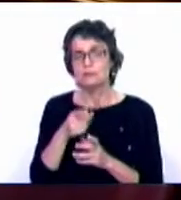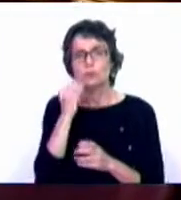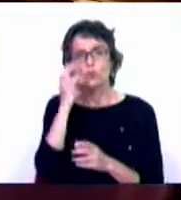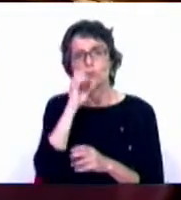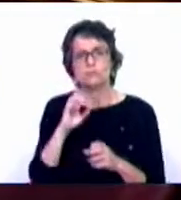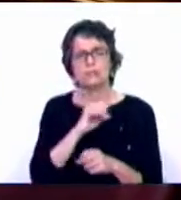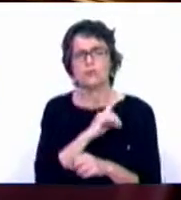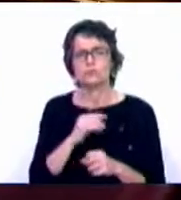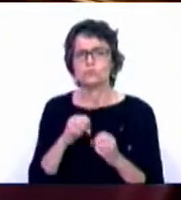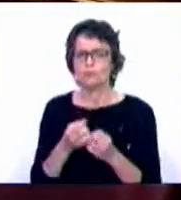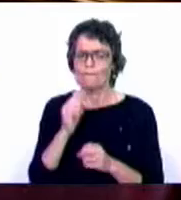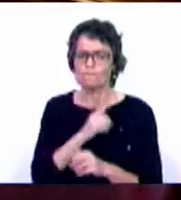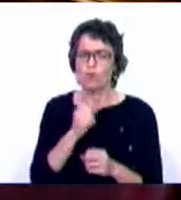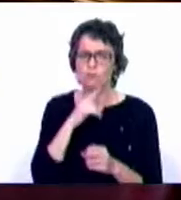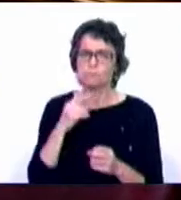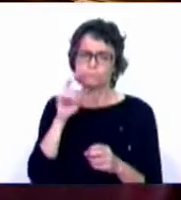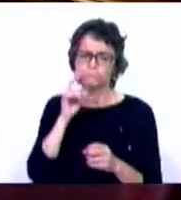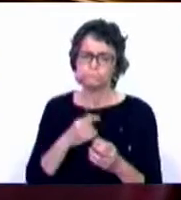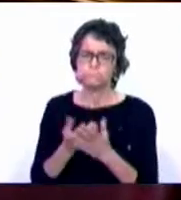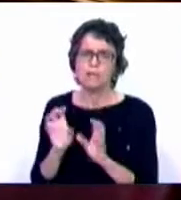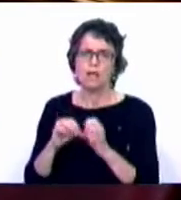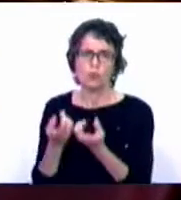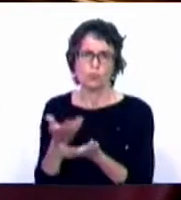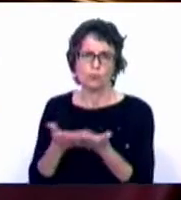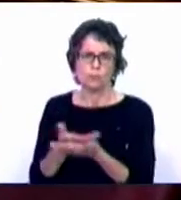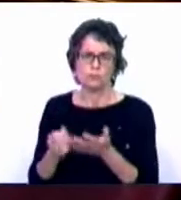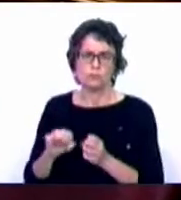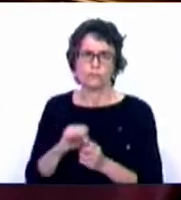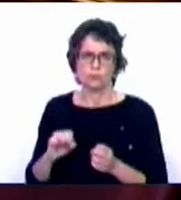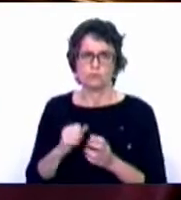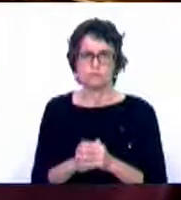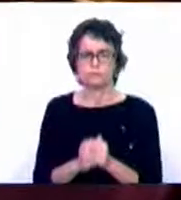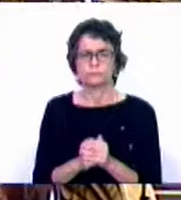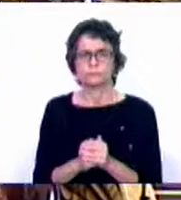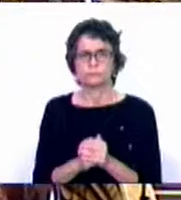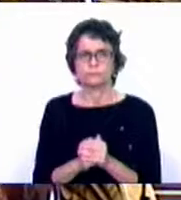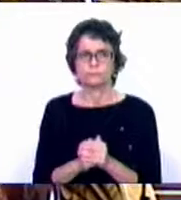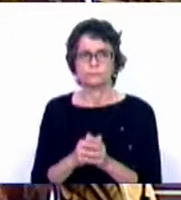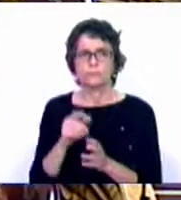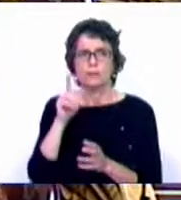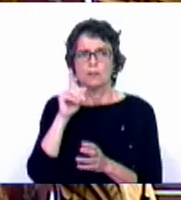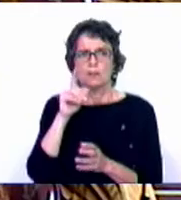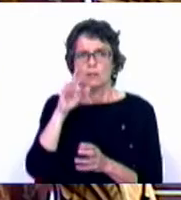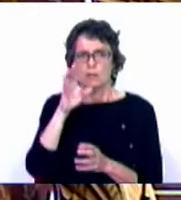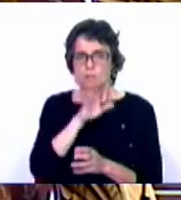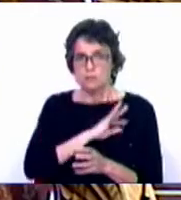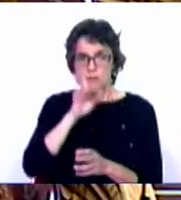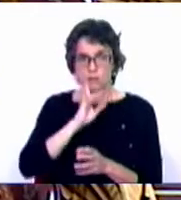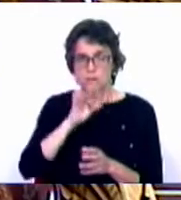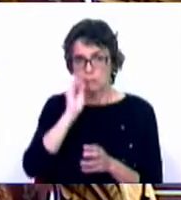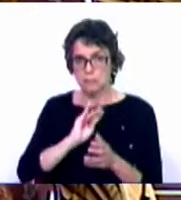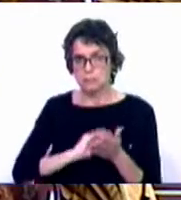Social forte pode proteger a nossa economia e a nossa sociedade. Senhora Secretária de Estado, ainda estamos